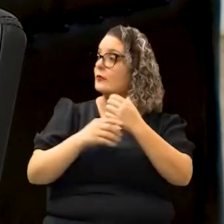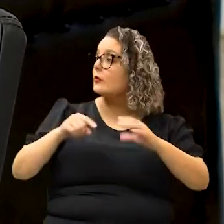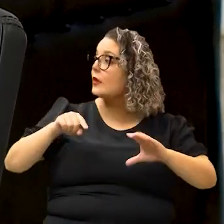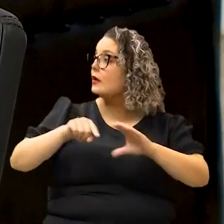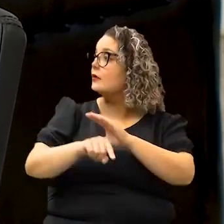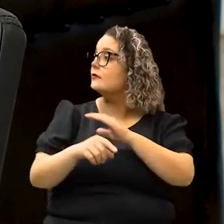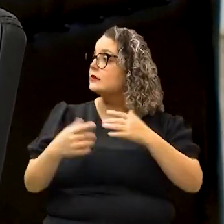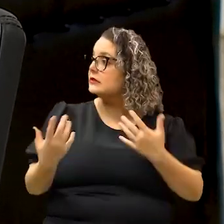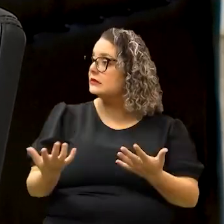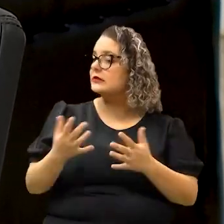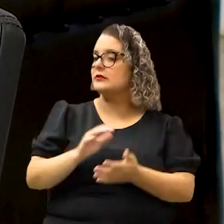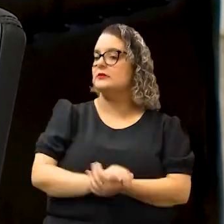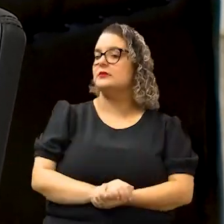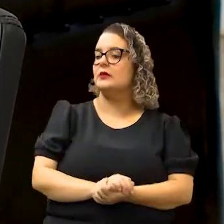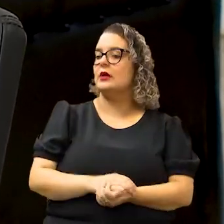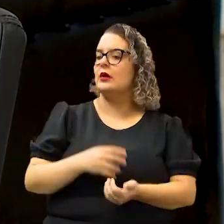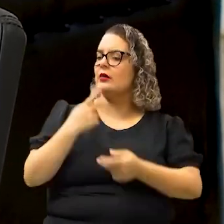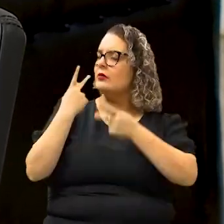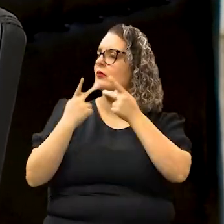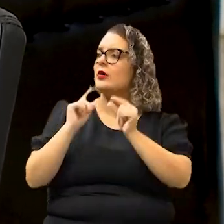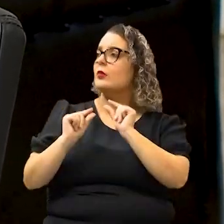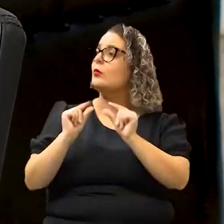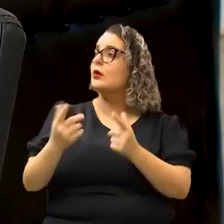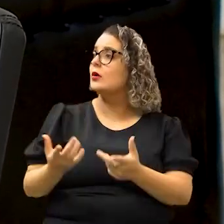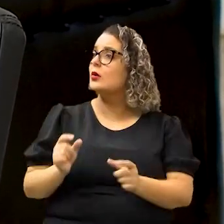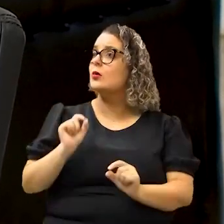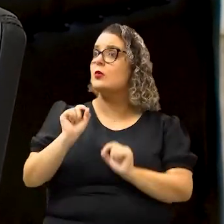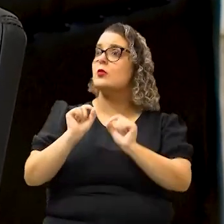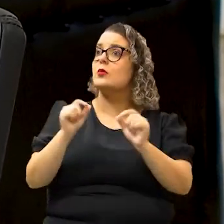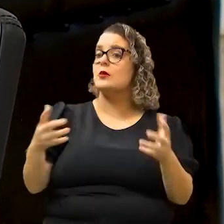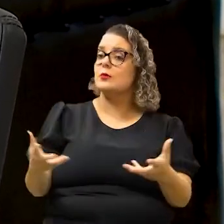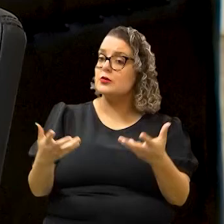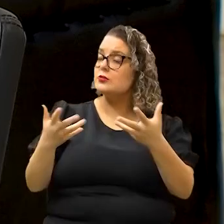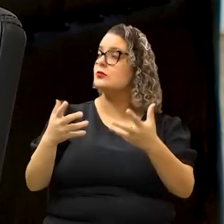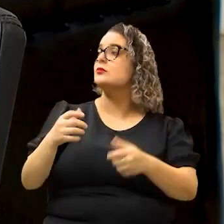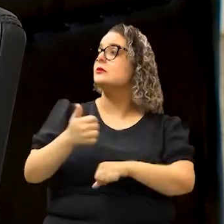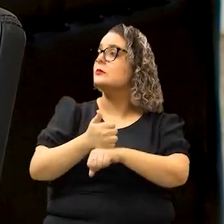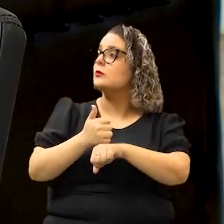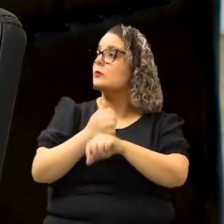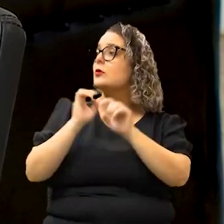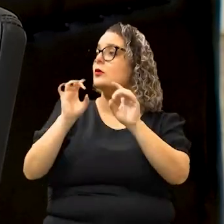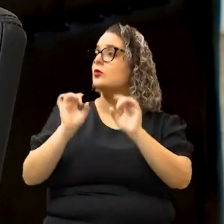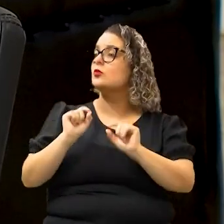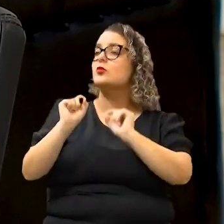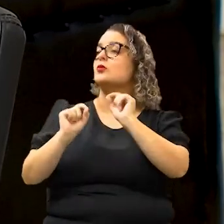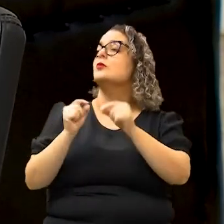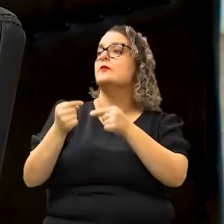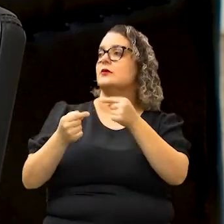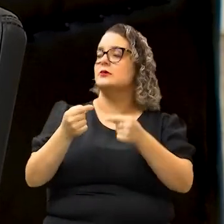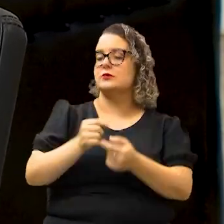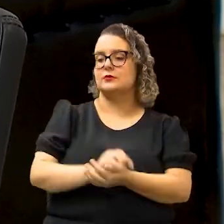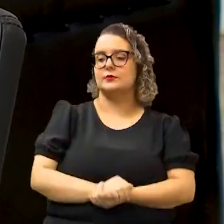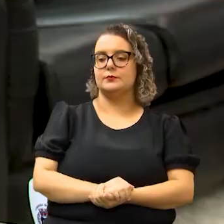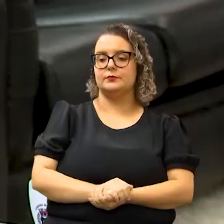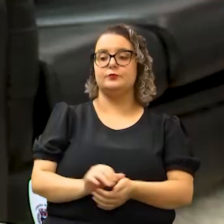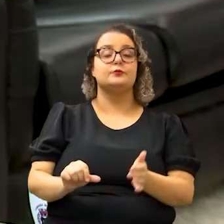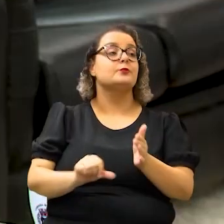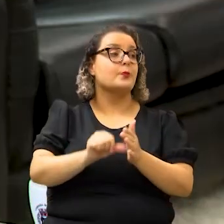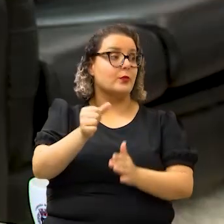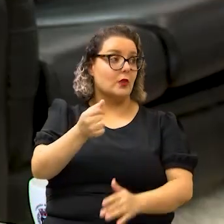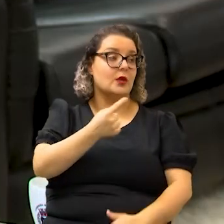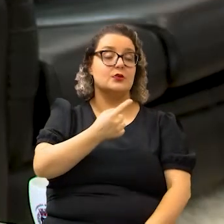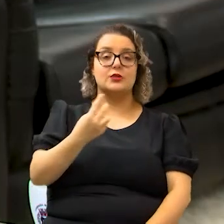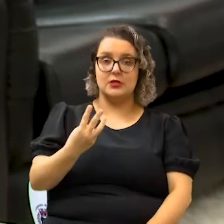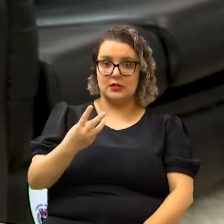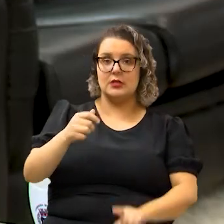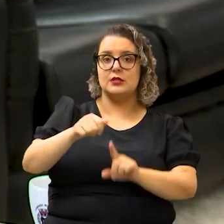fisioterapia avançada. Fala um pouquinho o que o motivou a trazer esse profissional especialista e o que foi discutido. Primeiro,